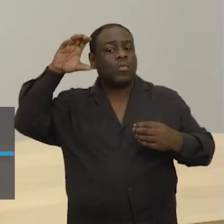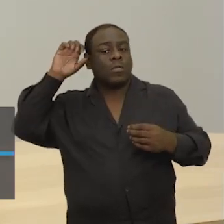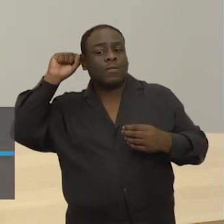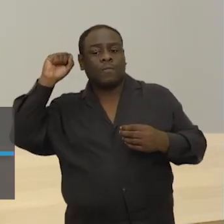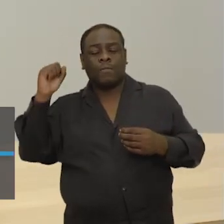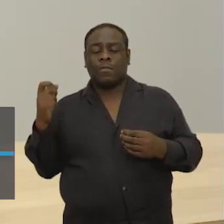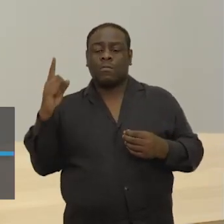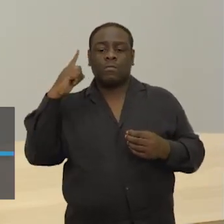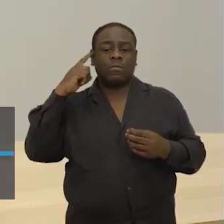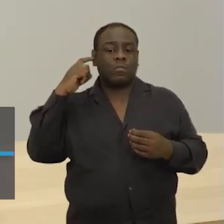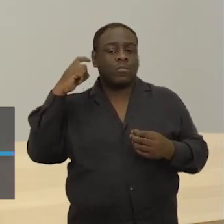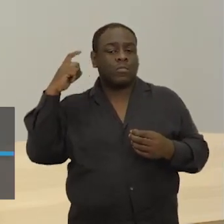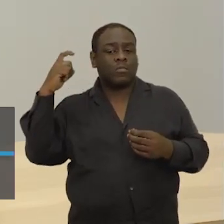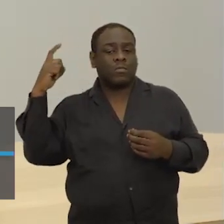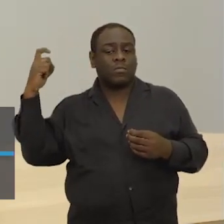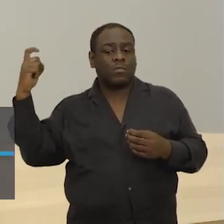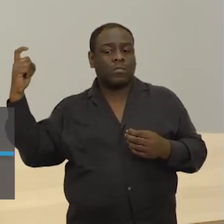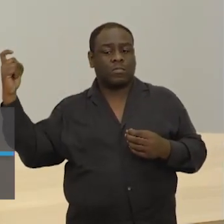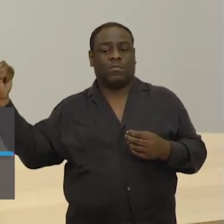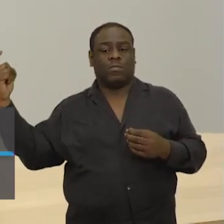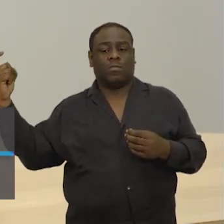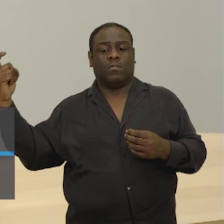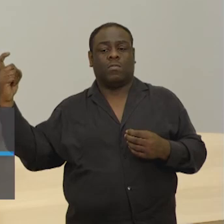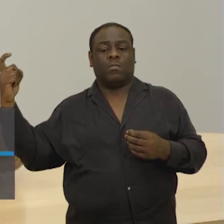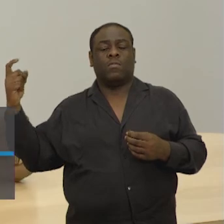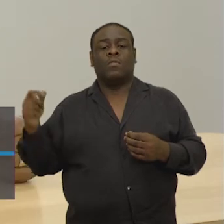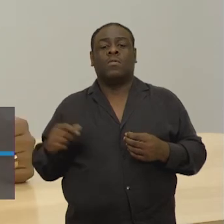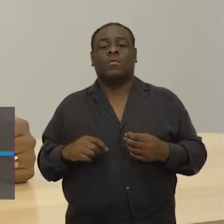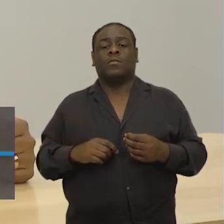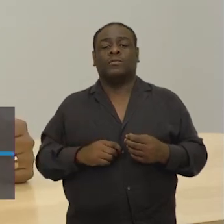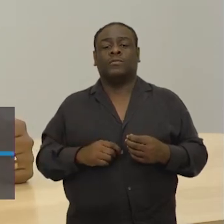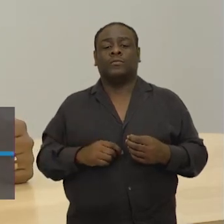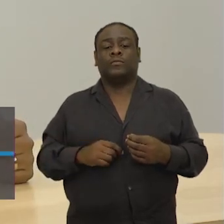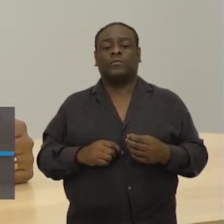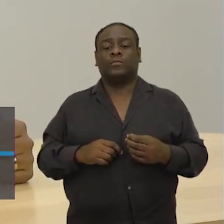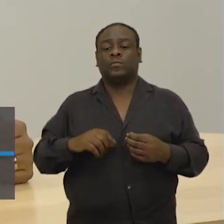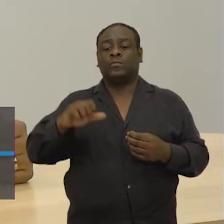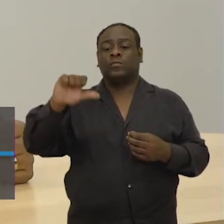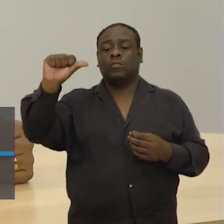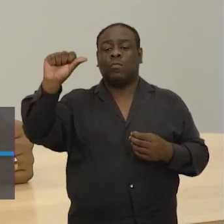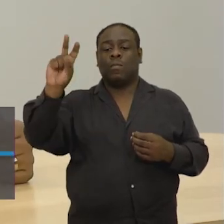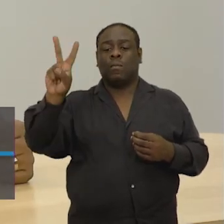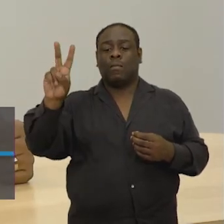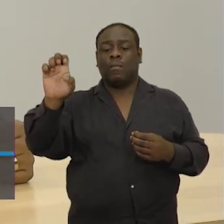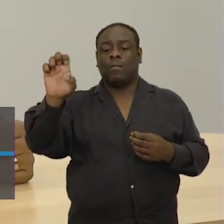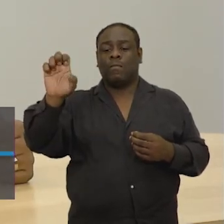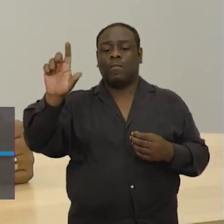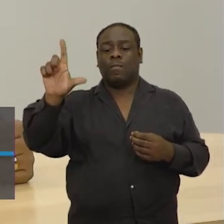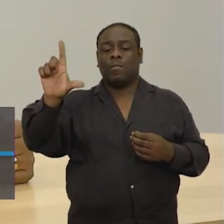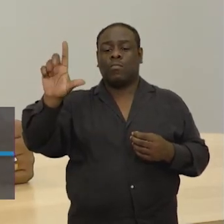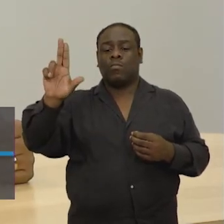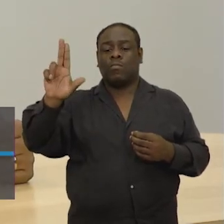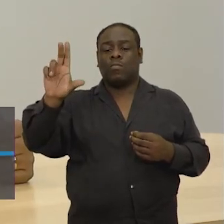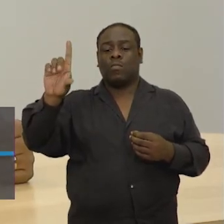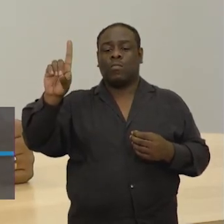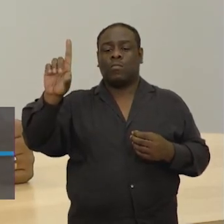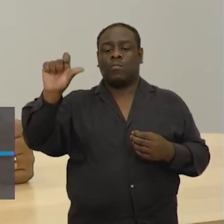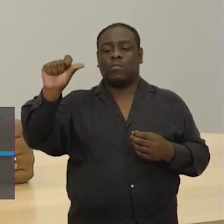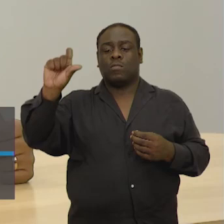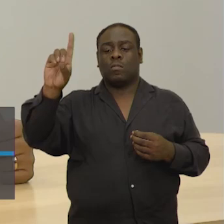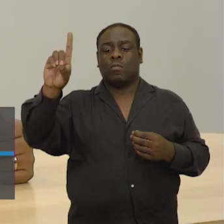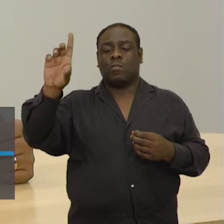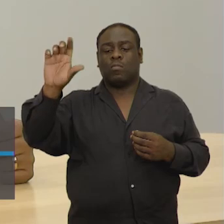audição, né? A voz a gente percebe pela audição. O aveludado, ele tá ligado ao quê? Ao